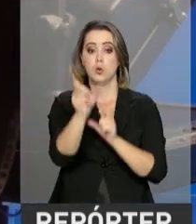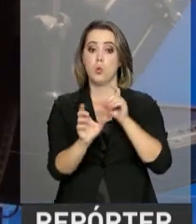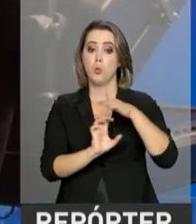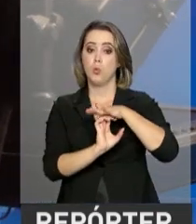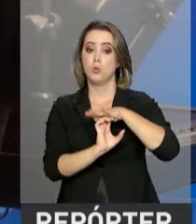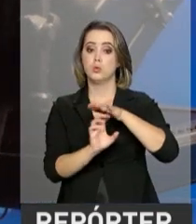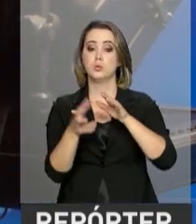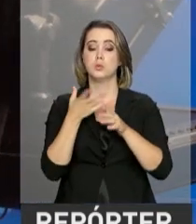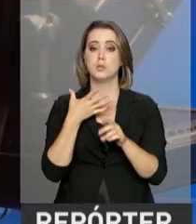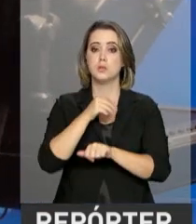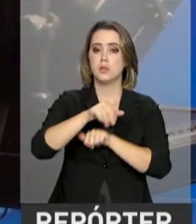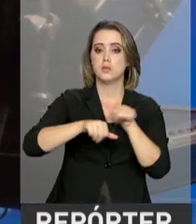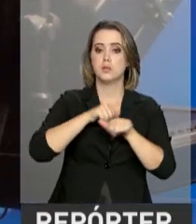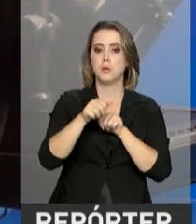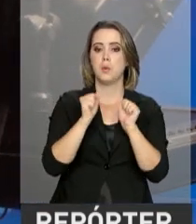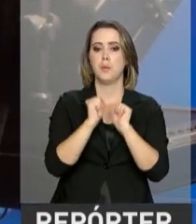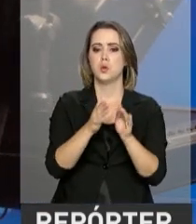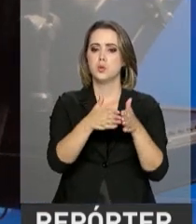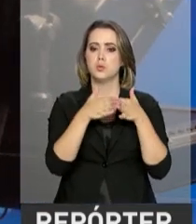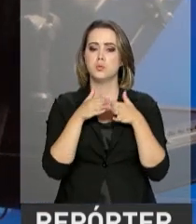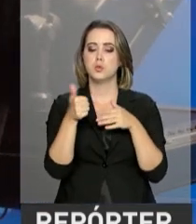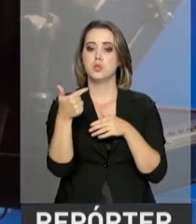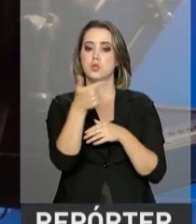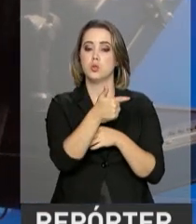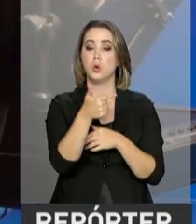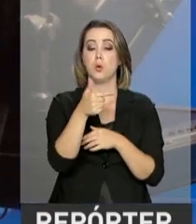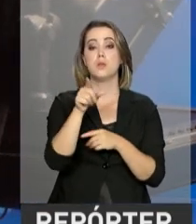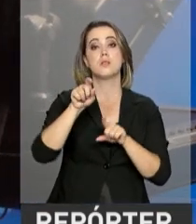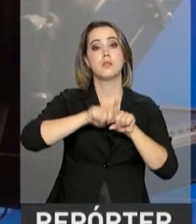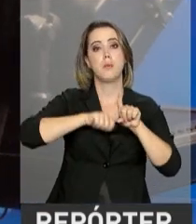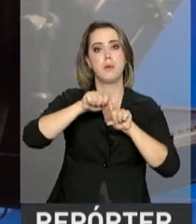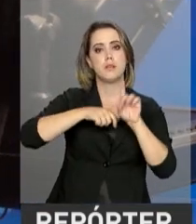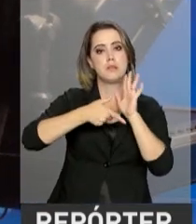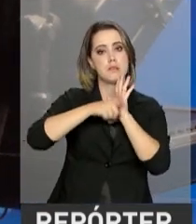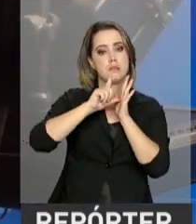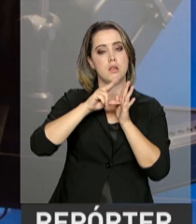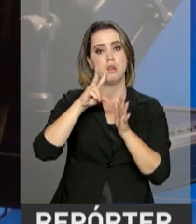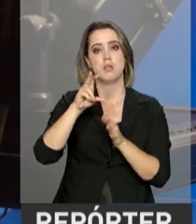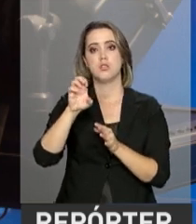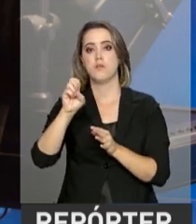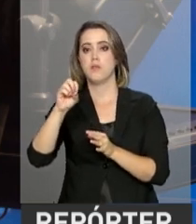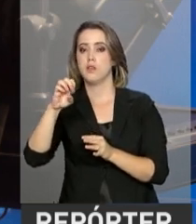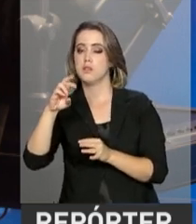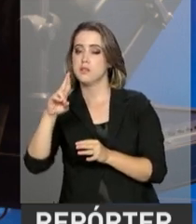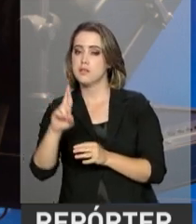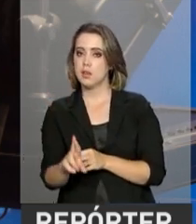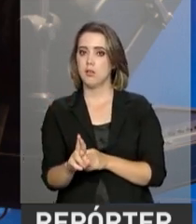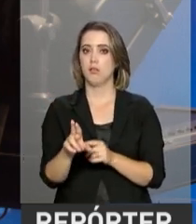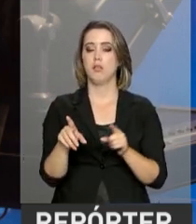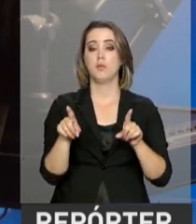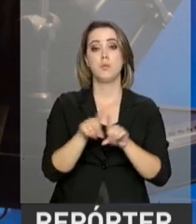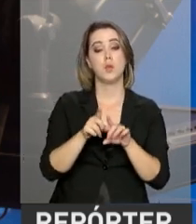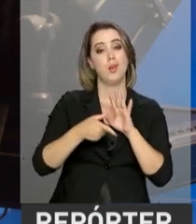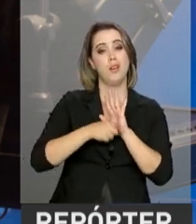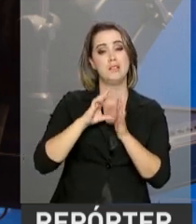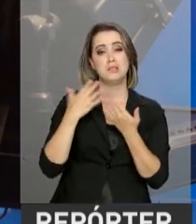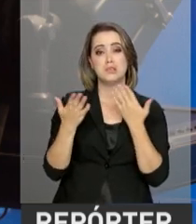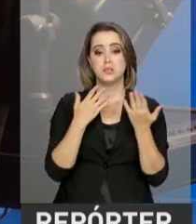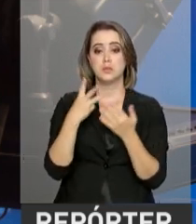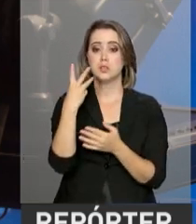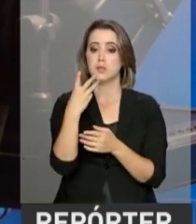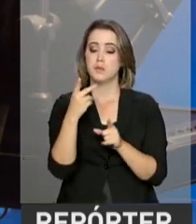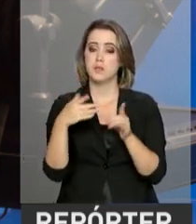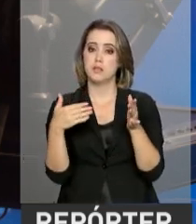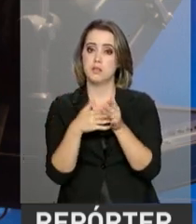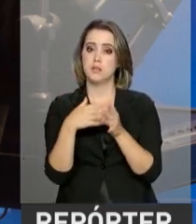renovação podem fazer o requerimento num prazo de 12 meses antes do vencimento. Antes, o prazo variava entre 3